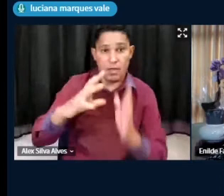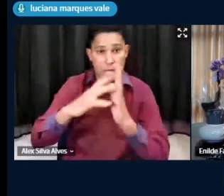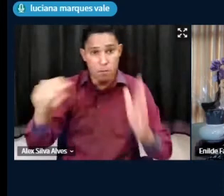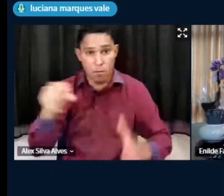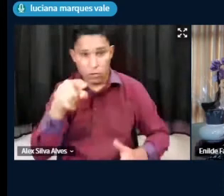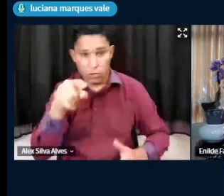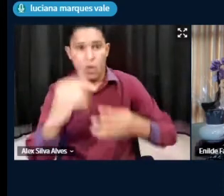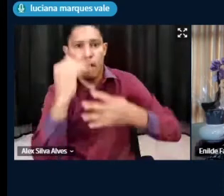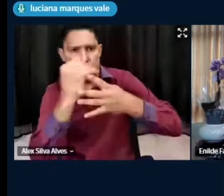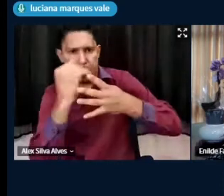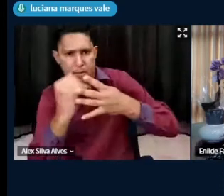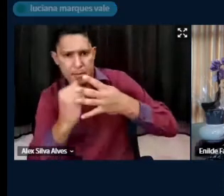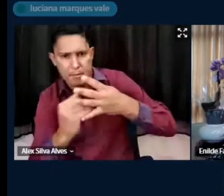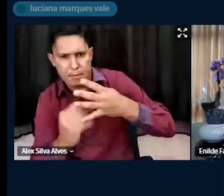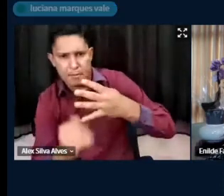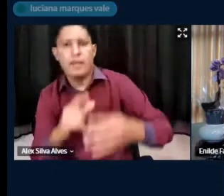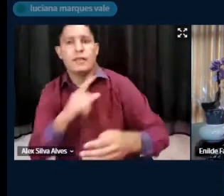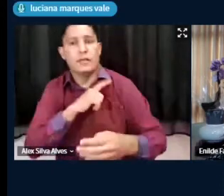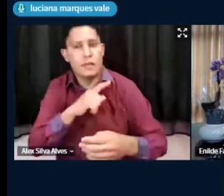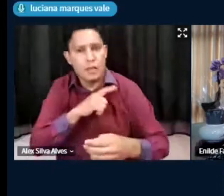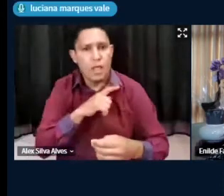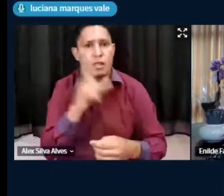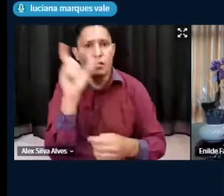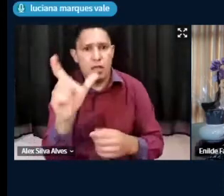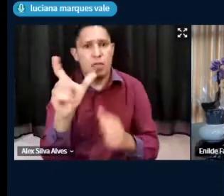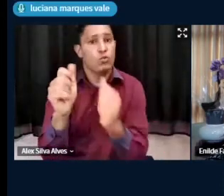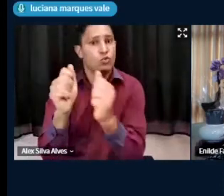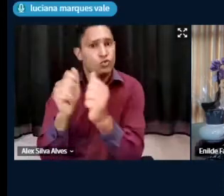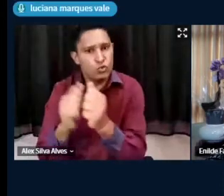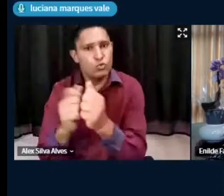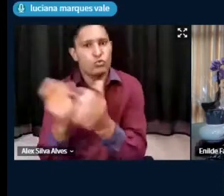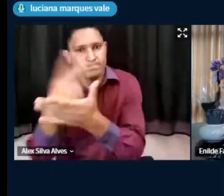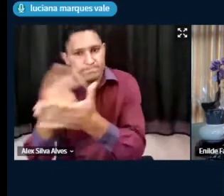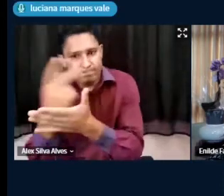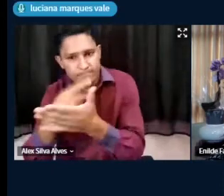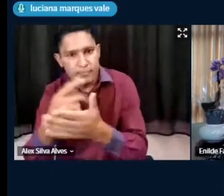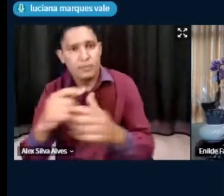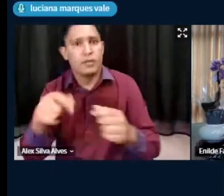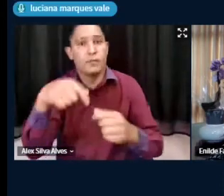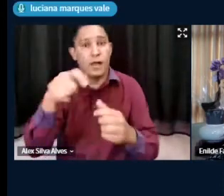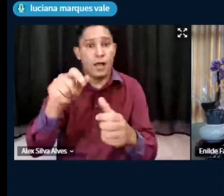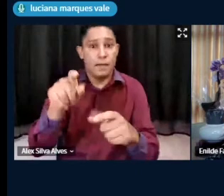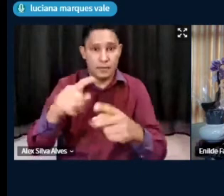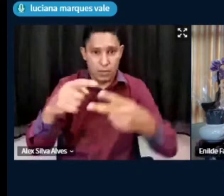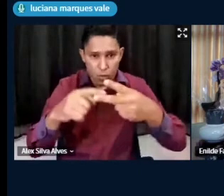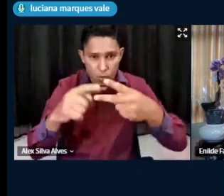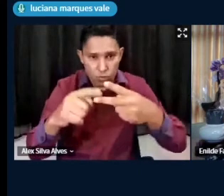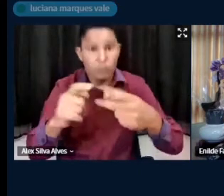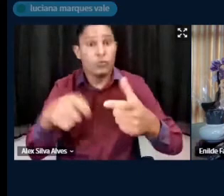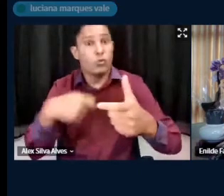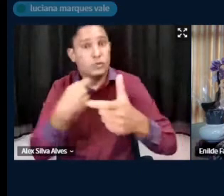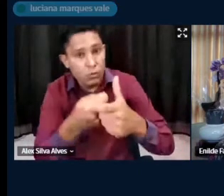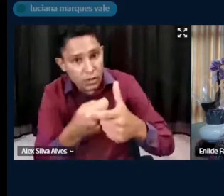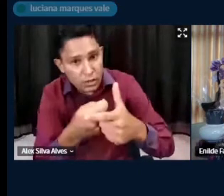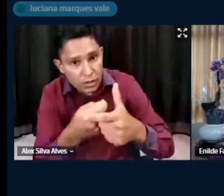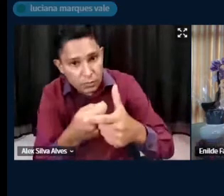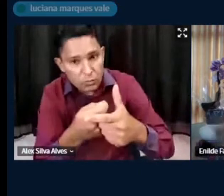que foi colocada. E aí nós temos o preenchimento da ficha terminográfica,